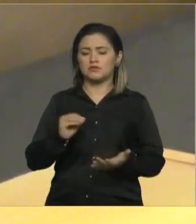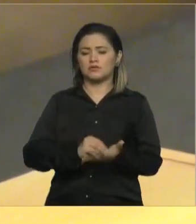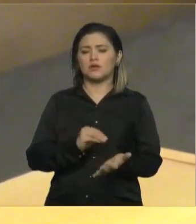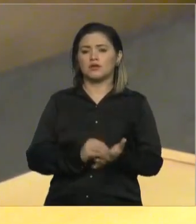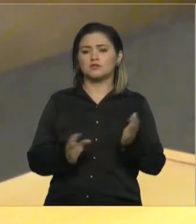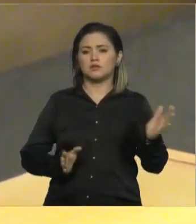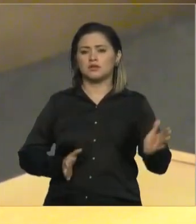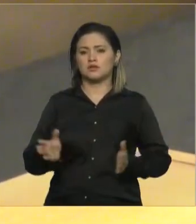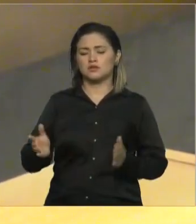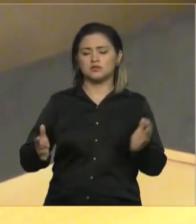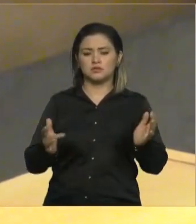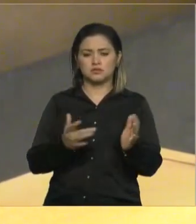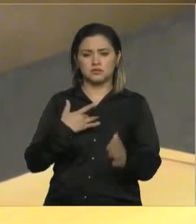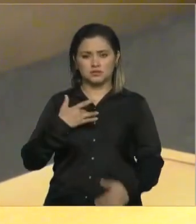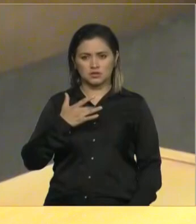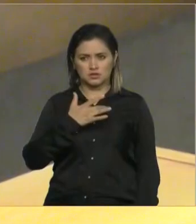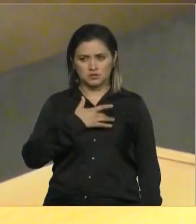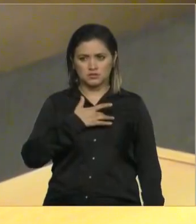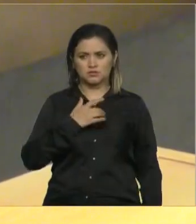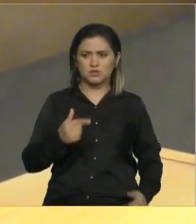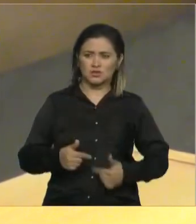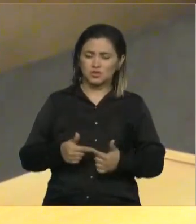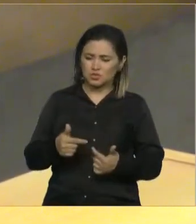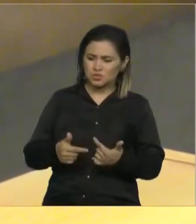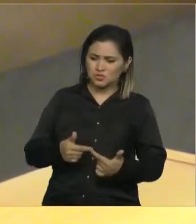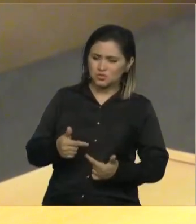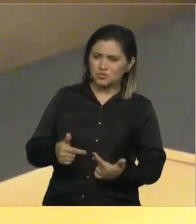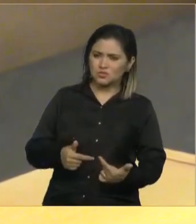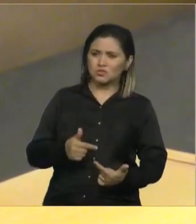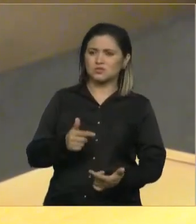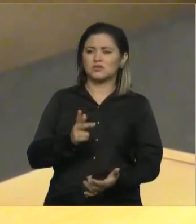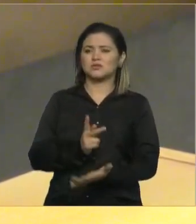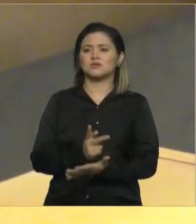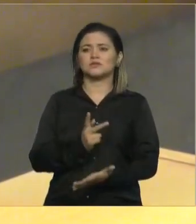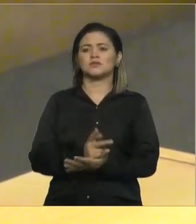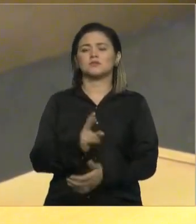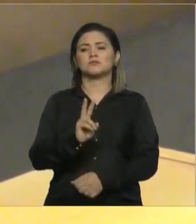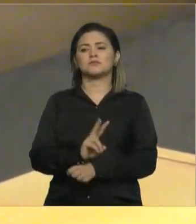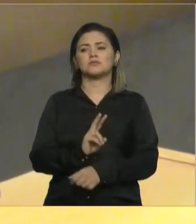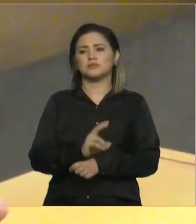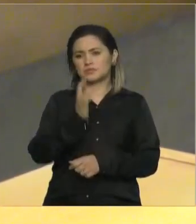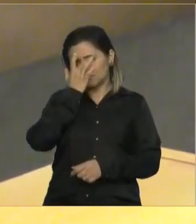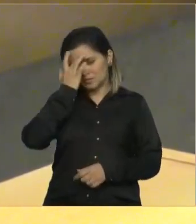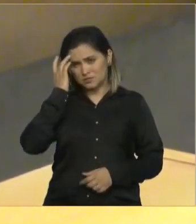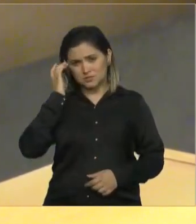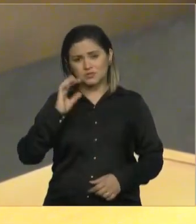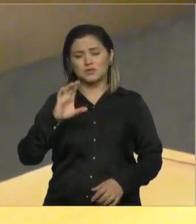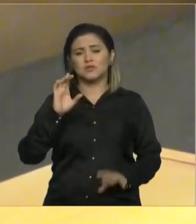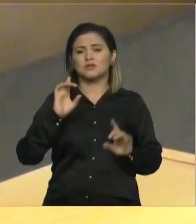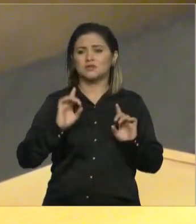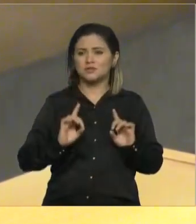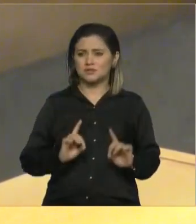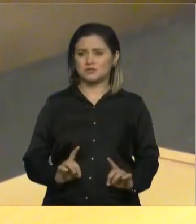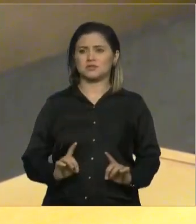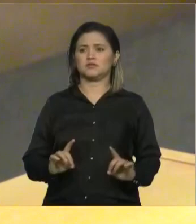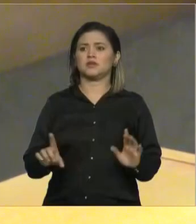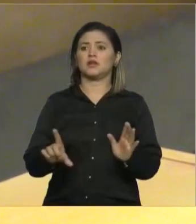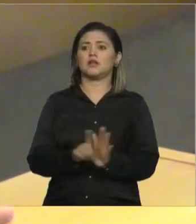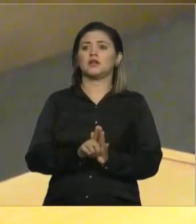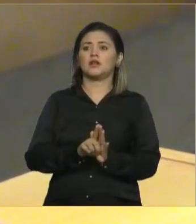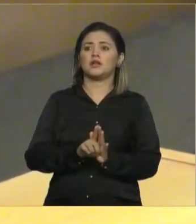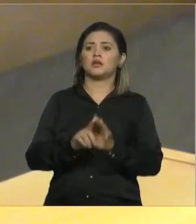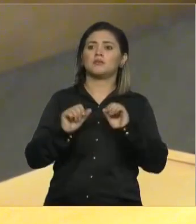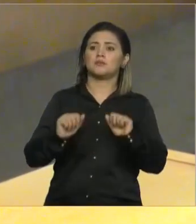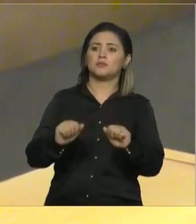nossa luta constante e permanente em defesa das pessoas com deficiência, em leis que possam melhorar a vida dessas pessoas, que possam garantir